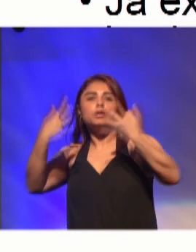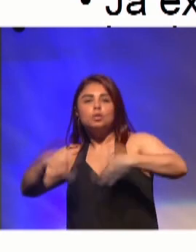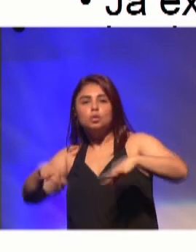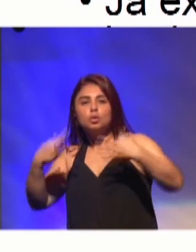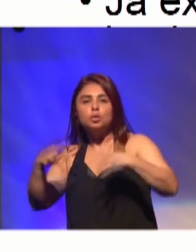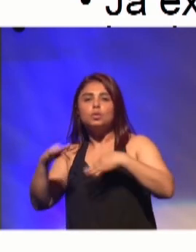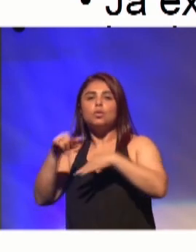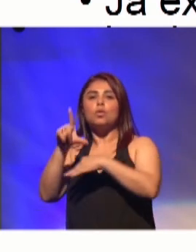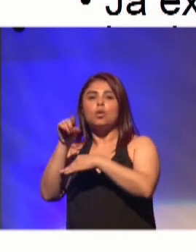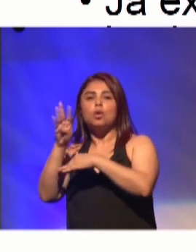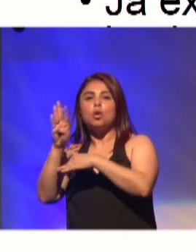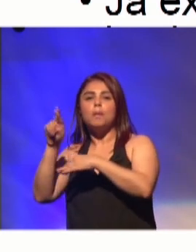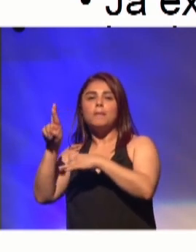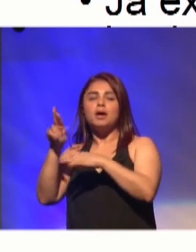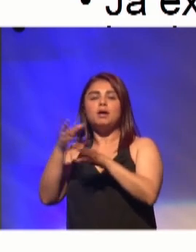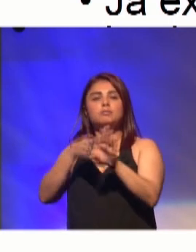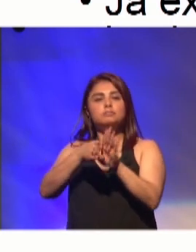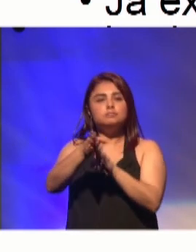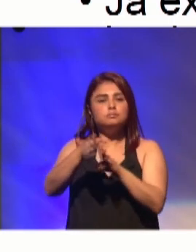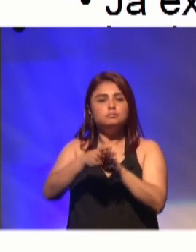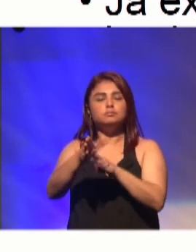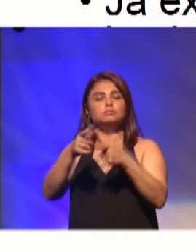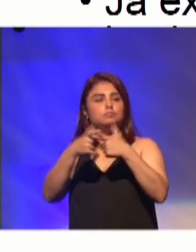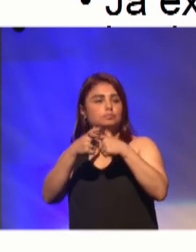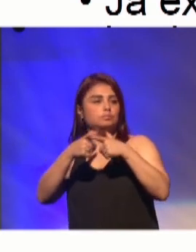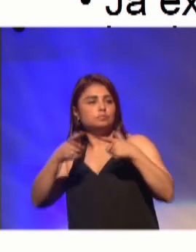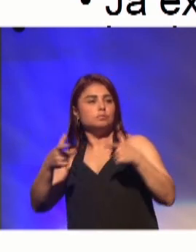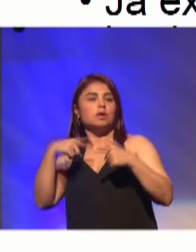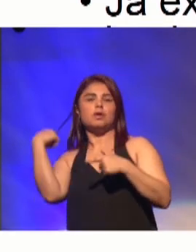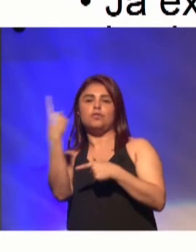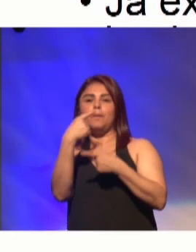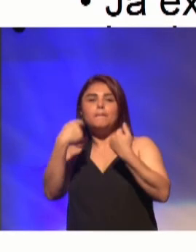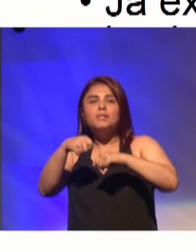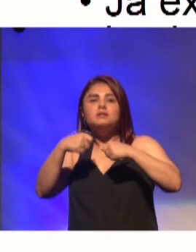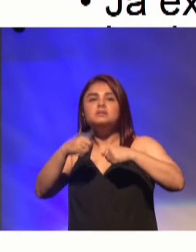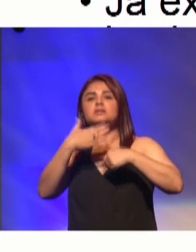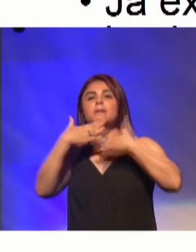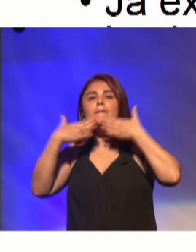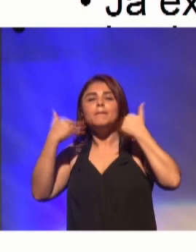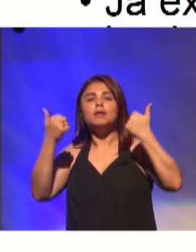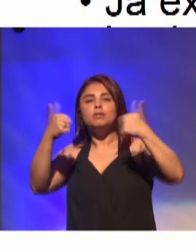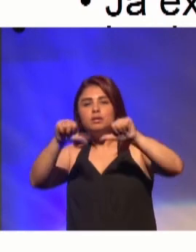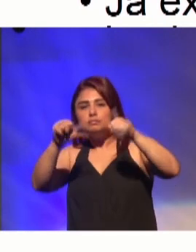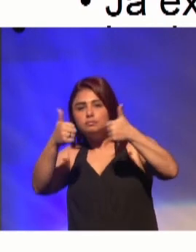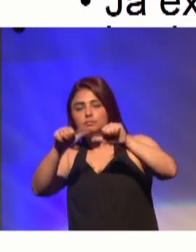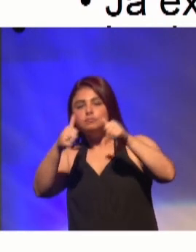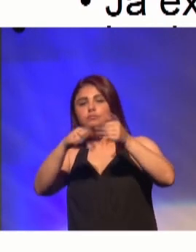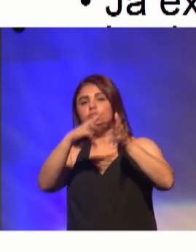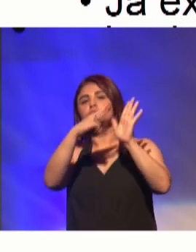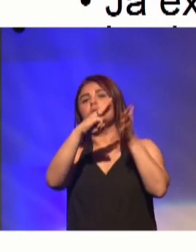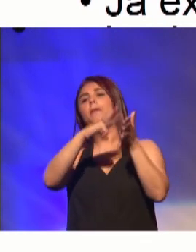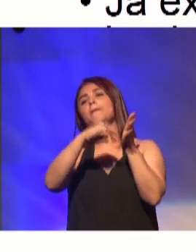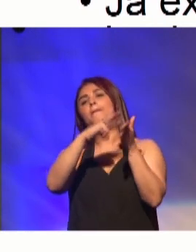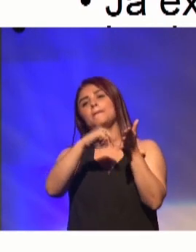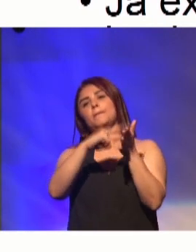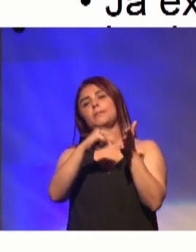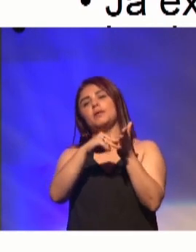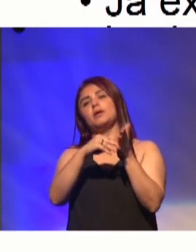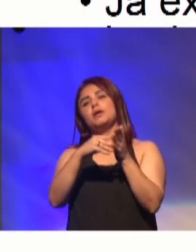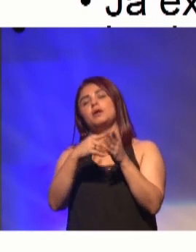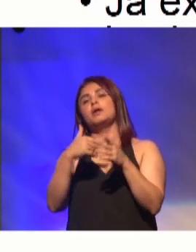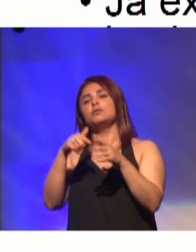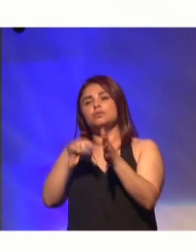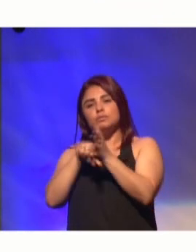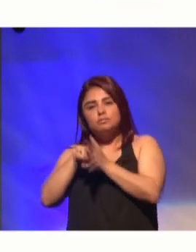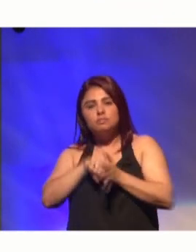forte recomendação. Porém, precisamos ainda melhorar a qualidade metodológica dos trabalhos, sem